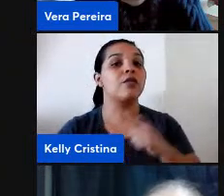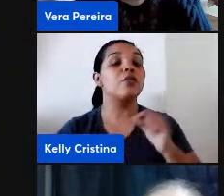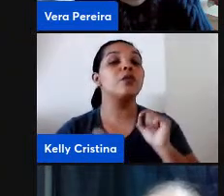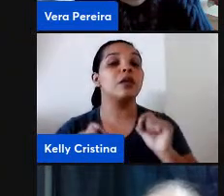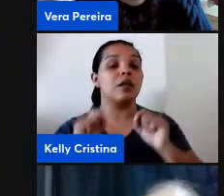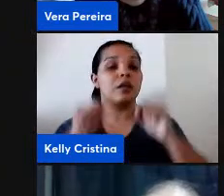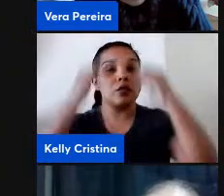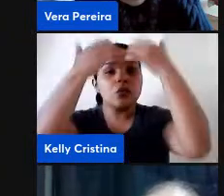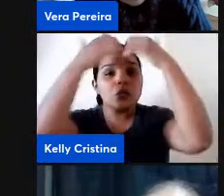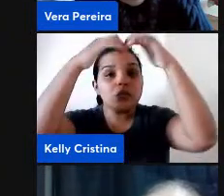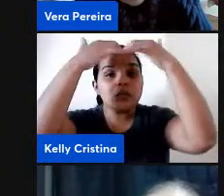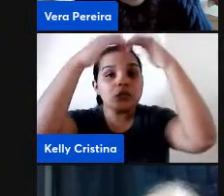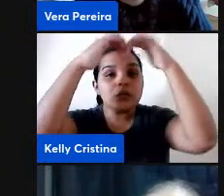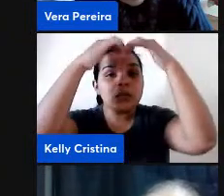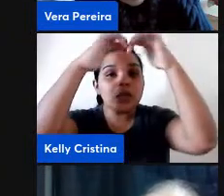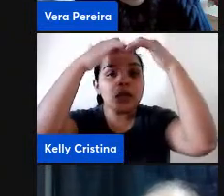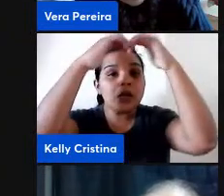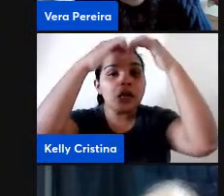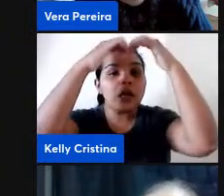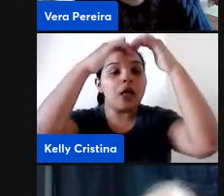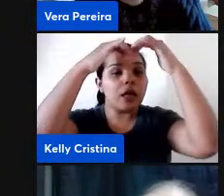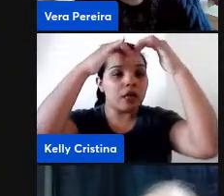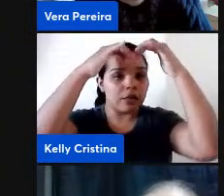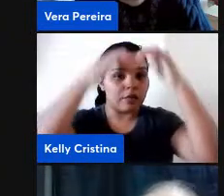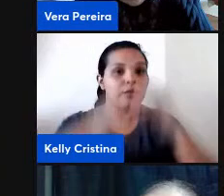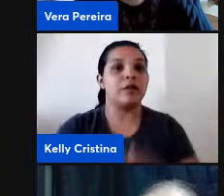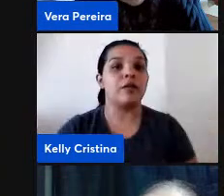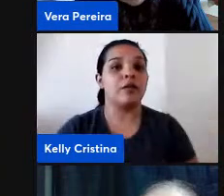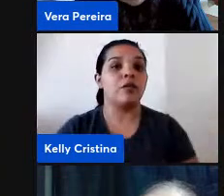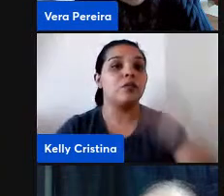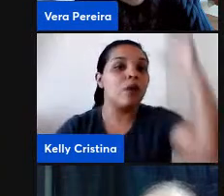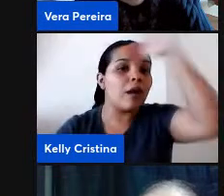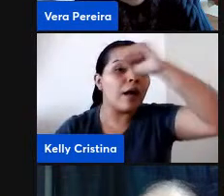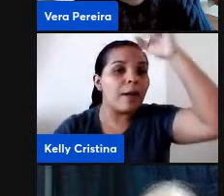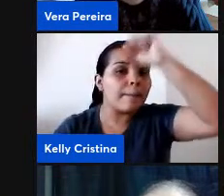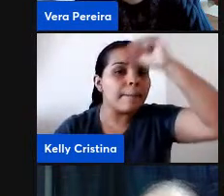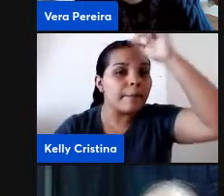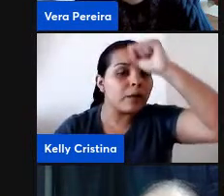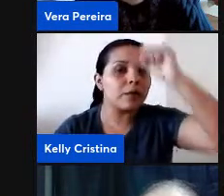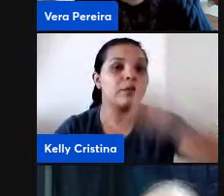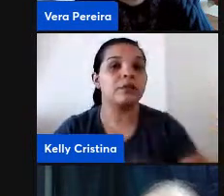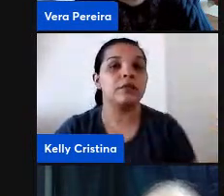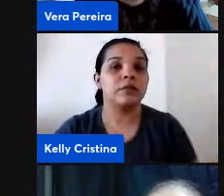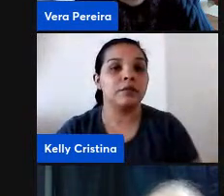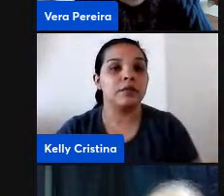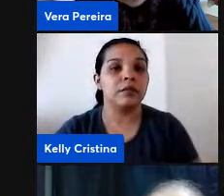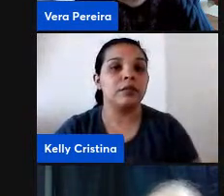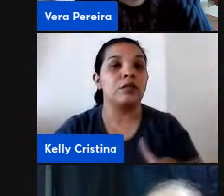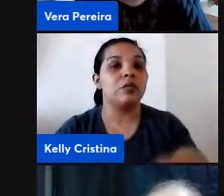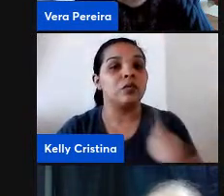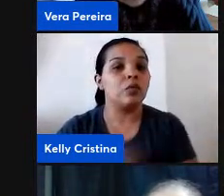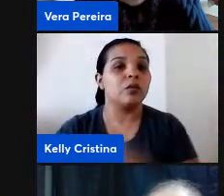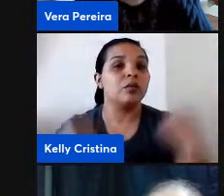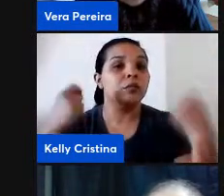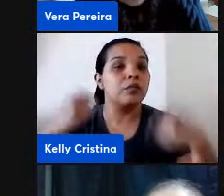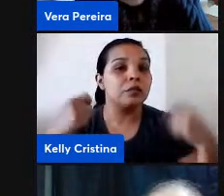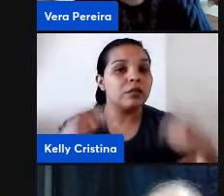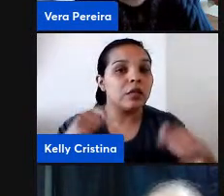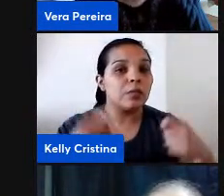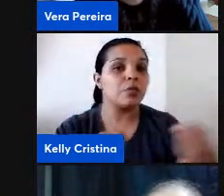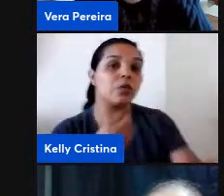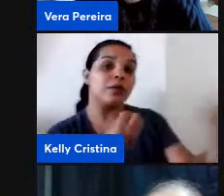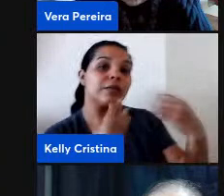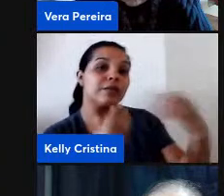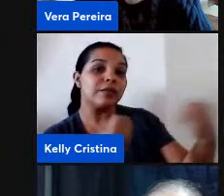se modifica quando aprendemos a ler. Portanto, nós precisamos de alguém que nos ensine